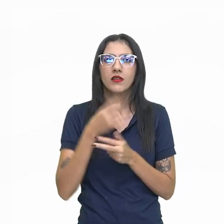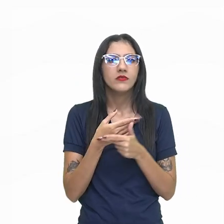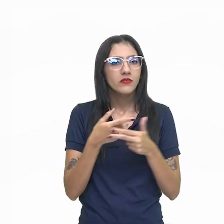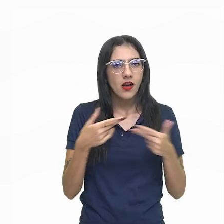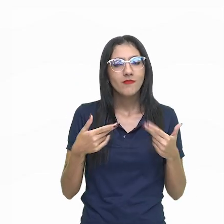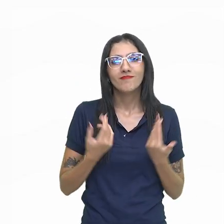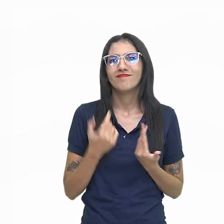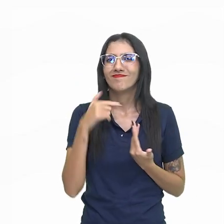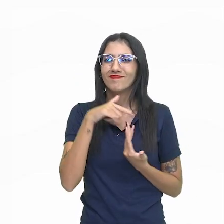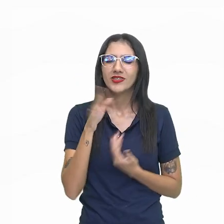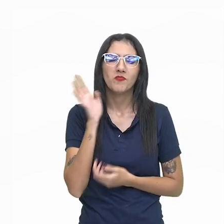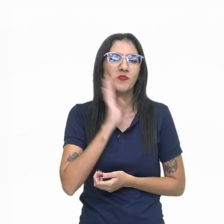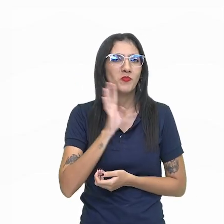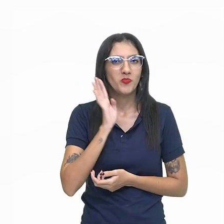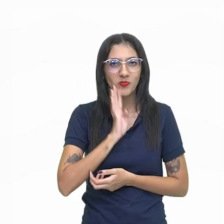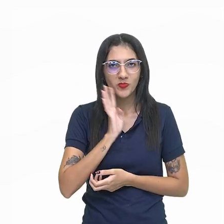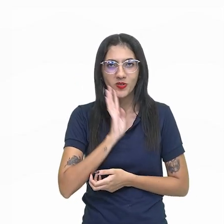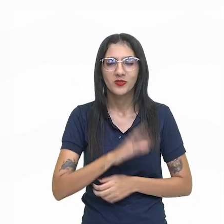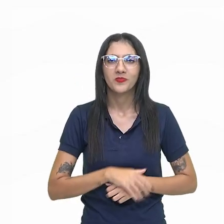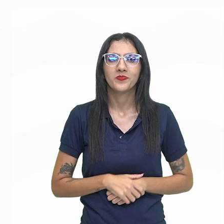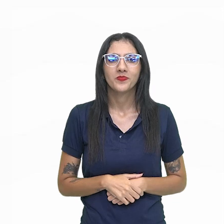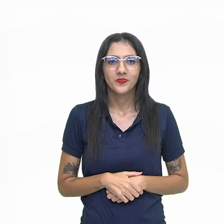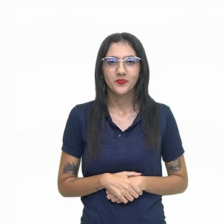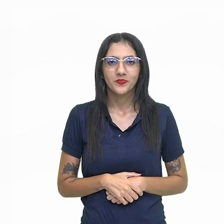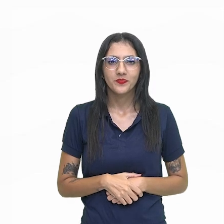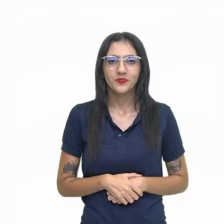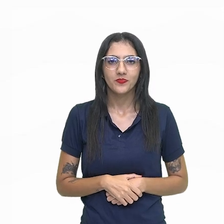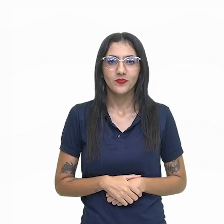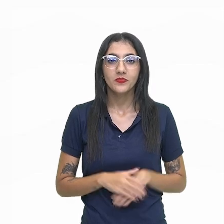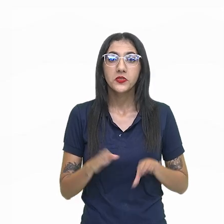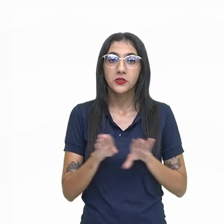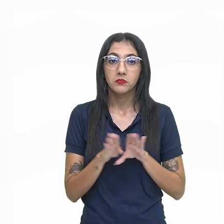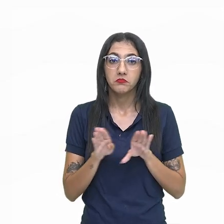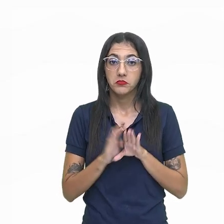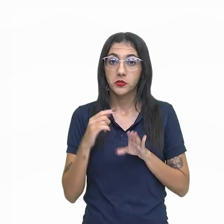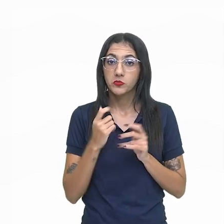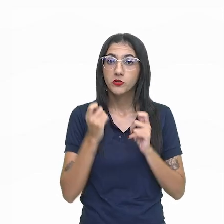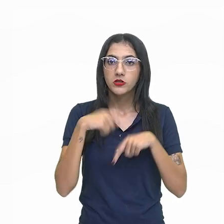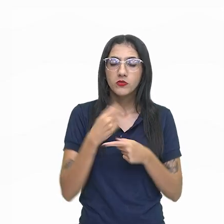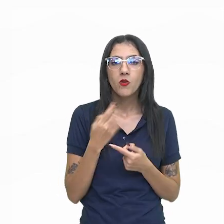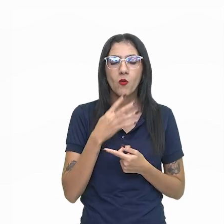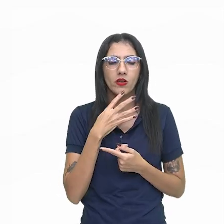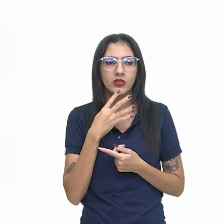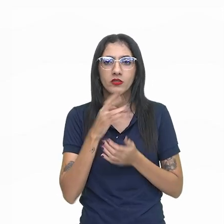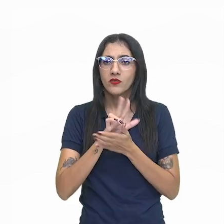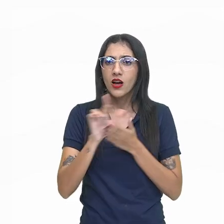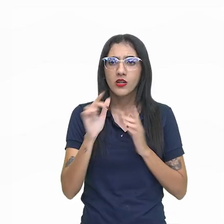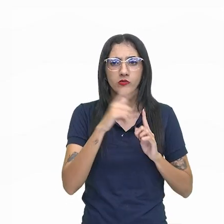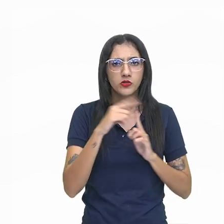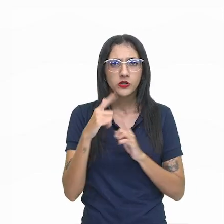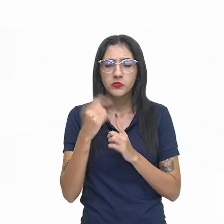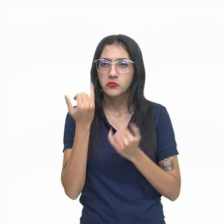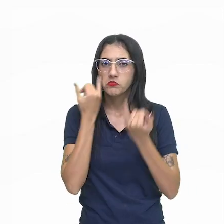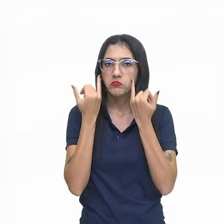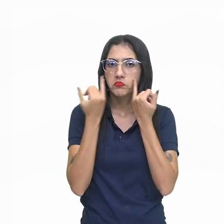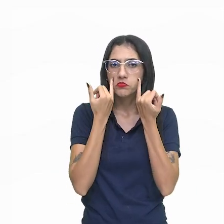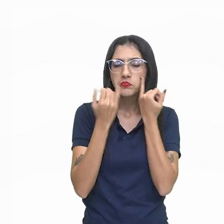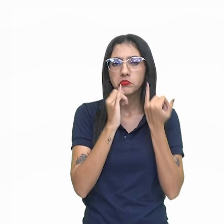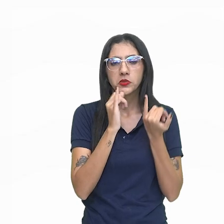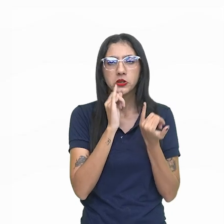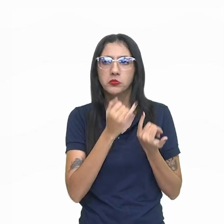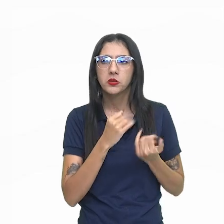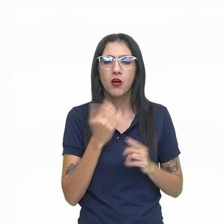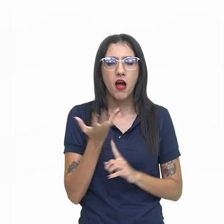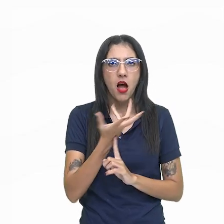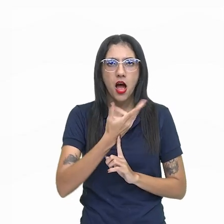E isso é muito legal. Temos também acesso às formas alternativas de arte e entretenimento, como arte